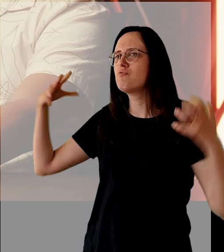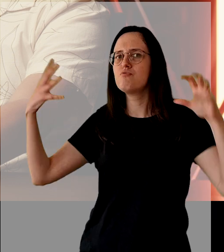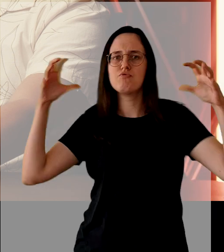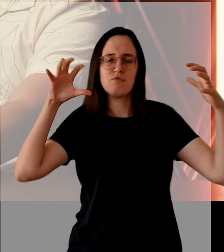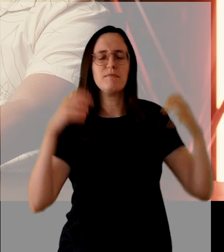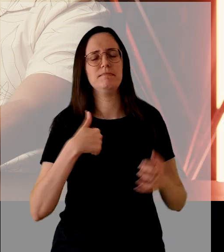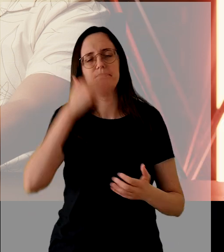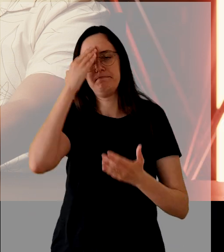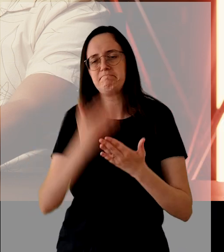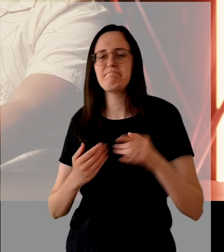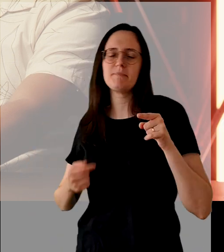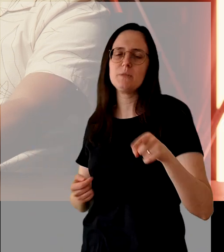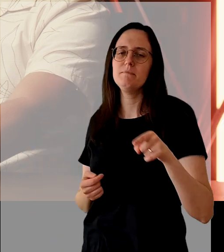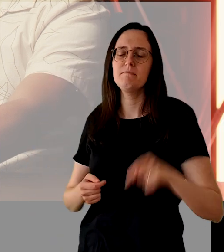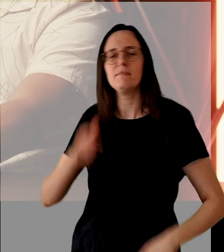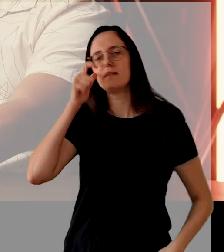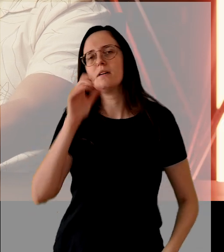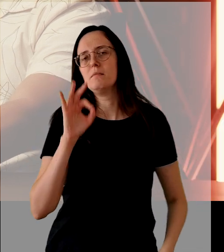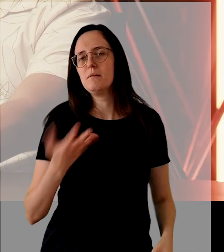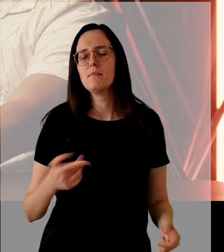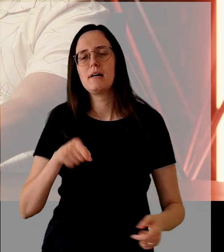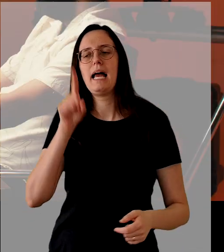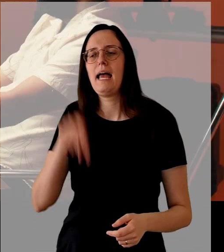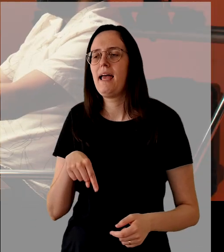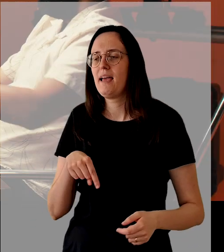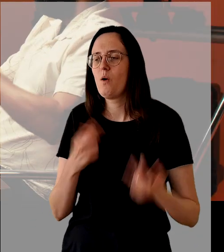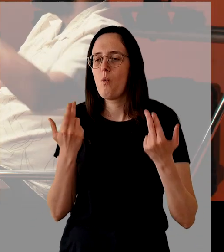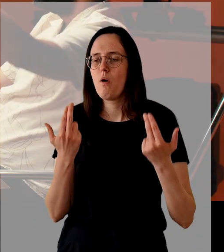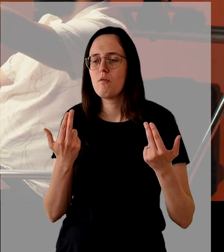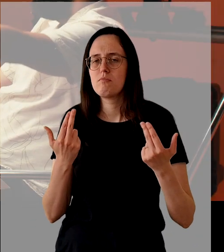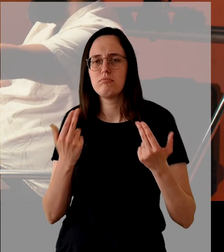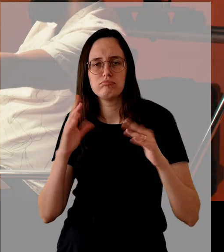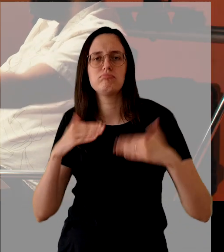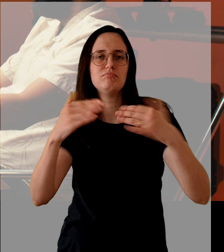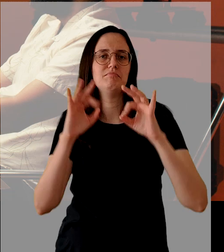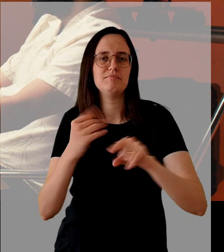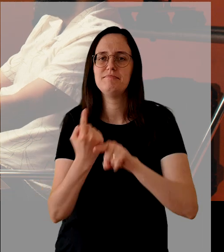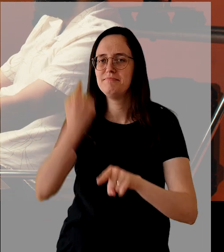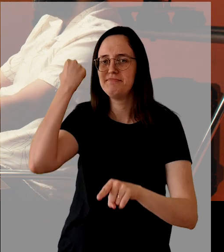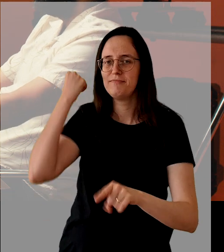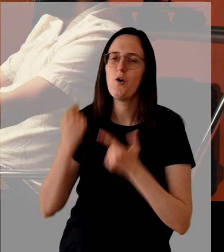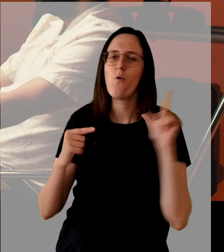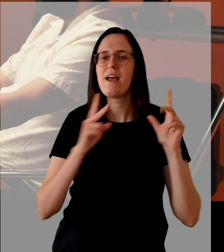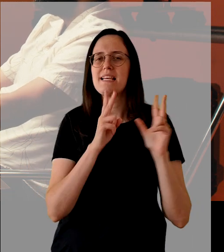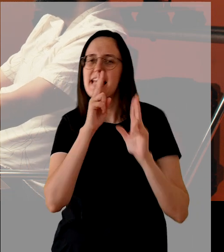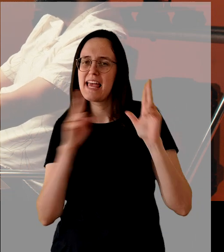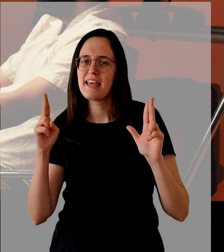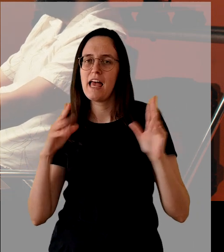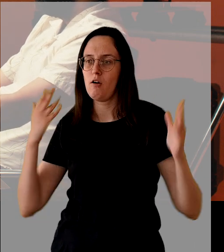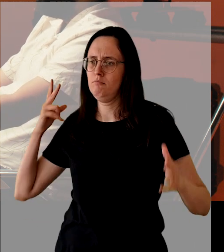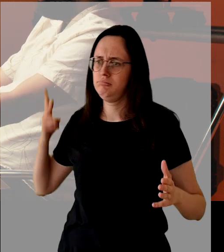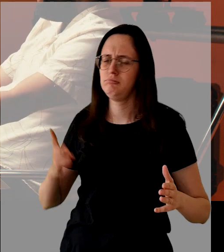Então foi bem interessante, assim, foi já uma evolução do que foi lá no contracapa, né?